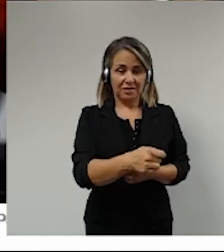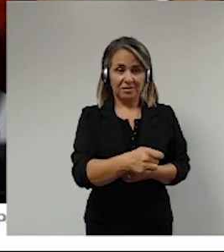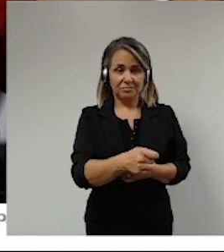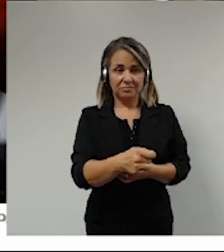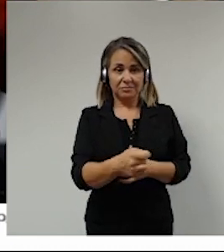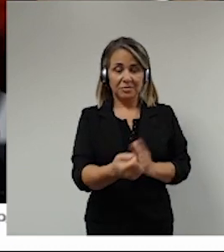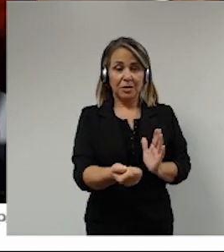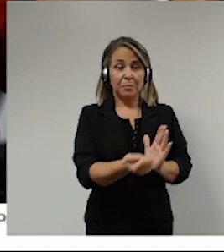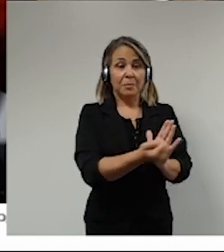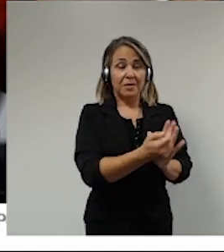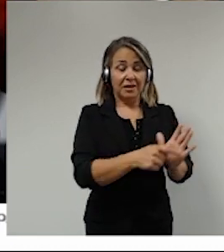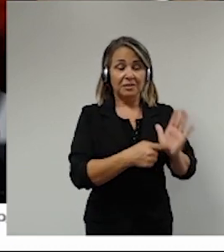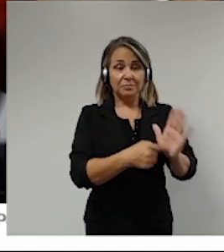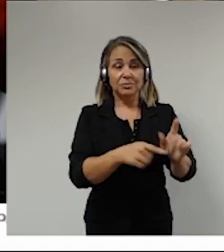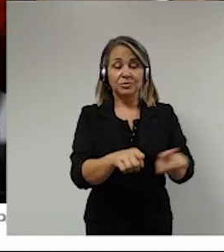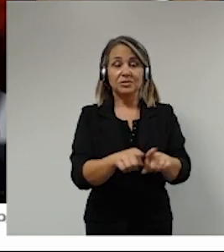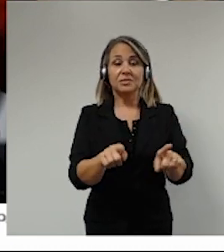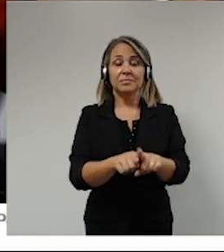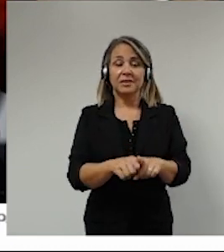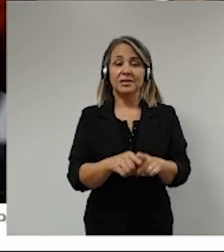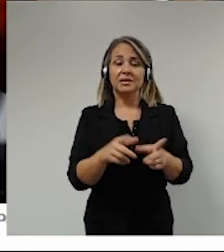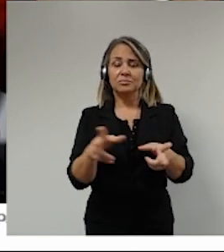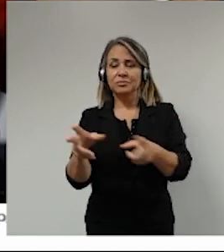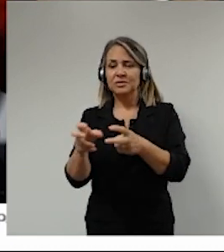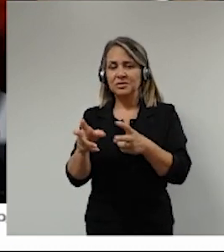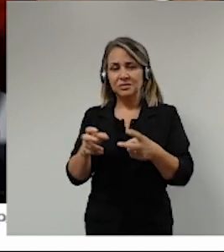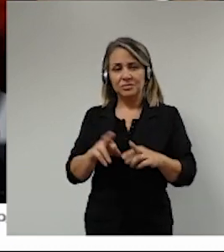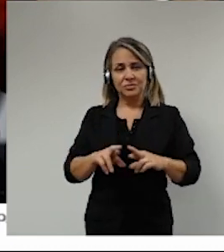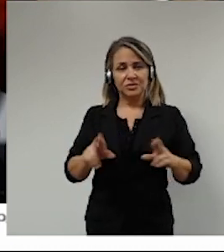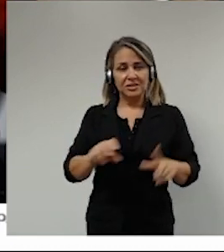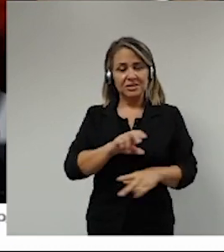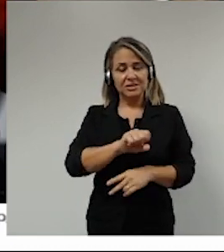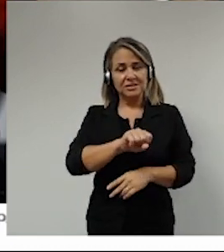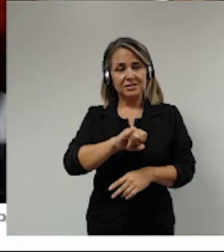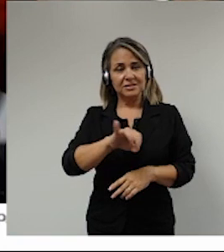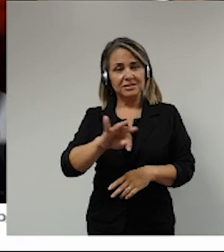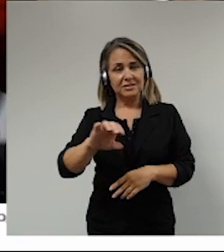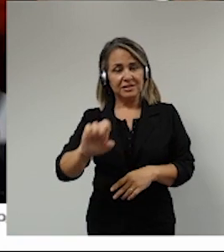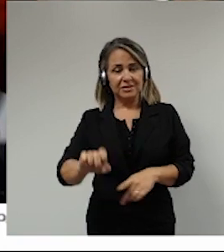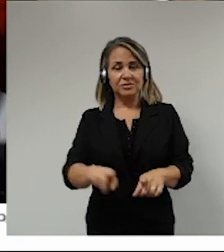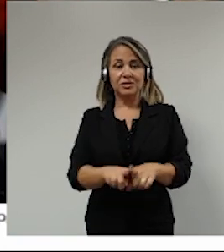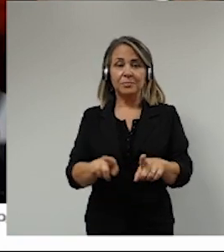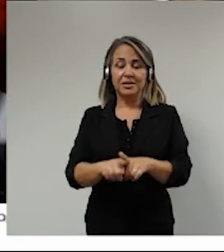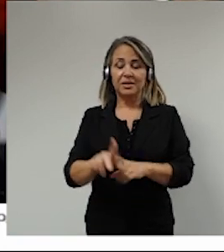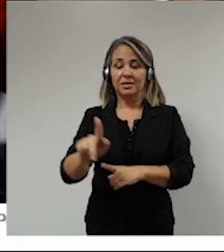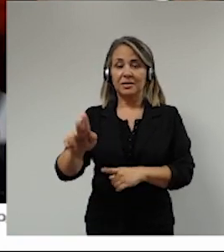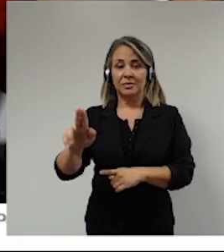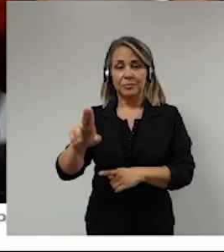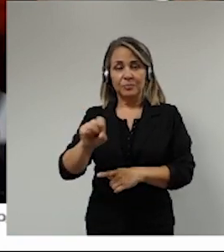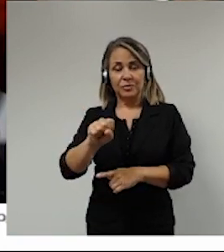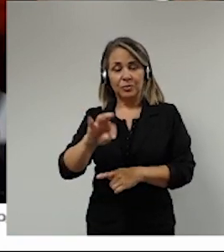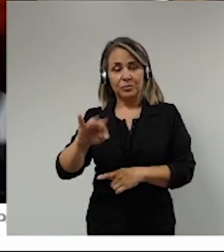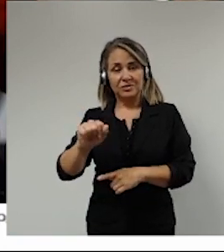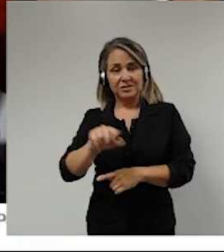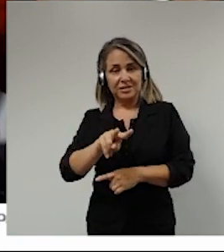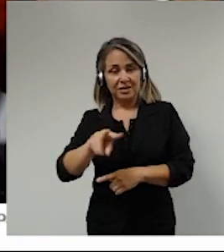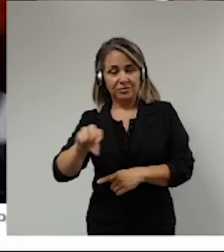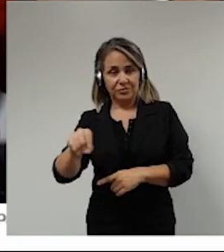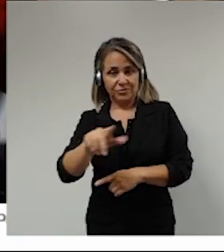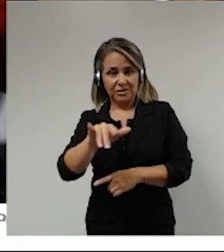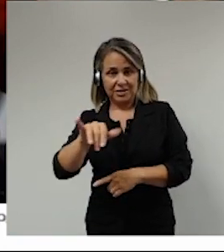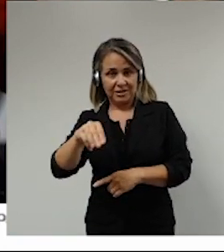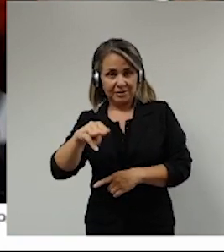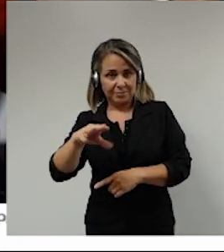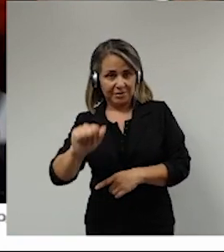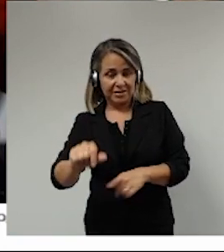apareceu nesse top 100, que chamou a atenção de vários sites, foi a marca Gustavo Lima. Para quem não sabe, nomes artísticos também